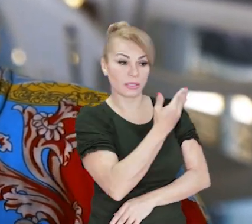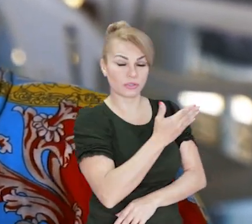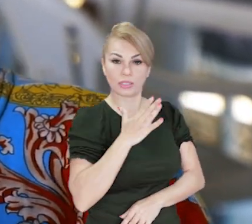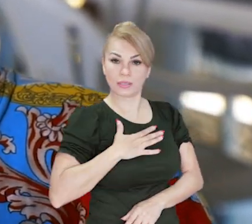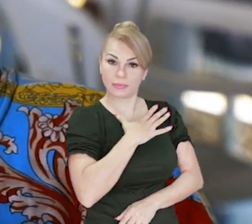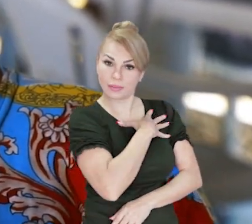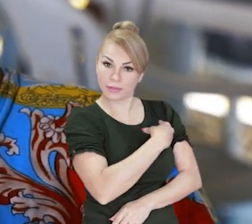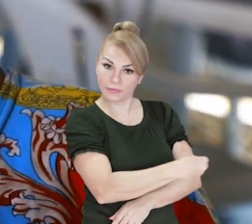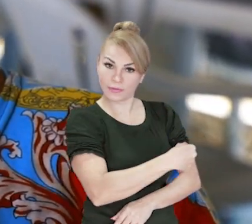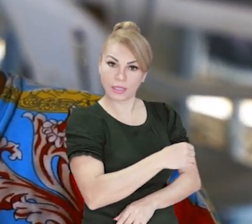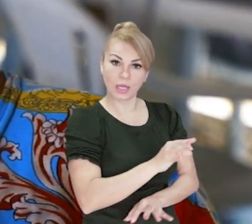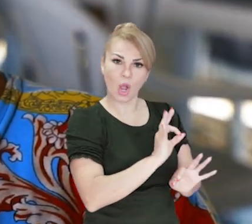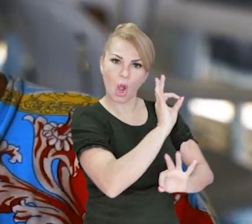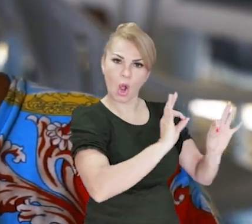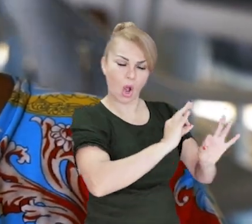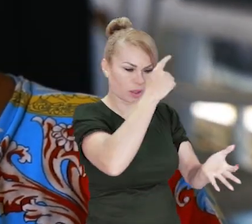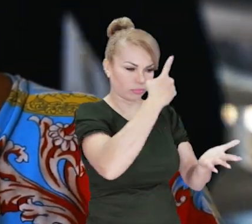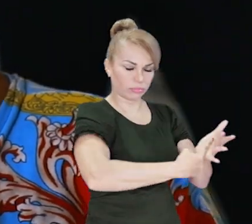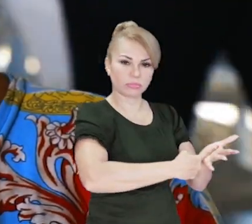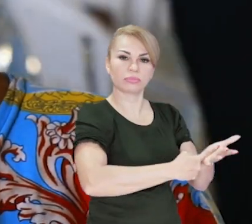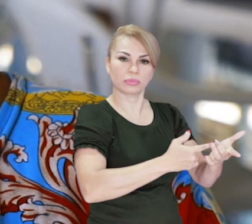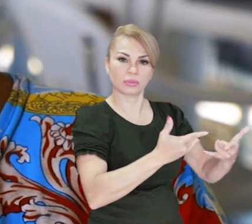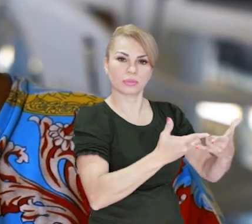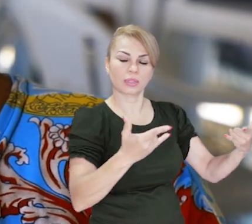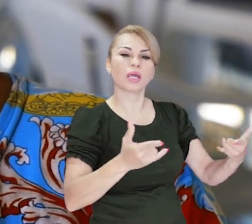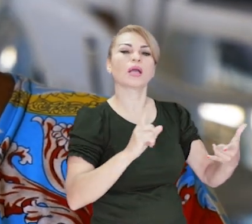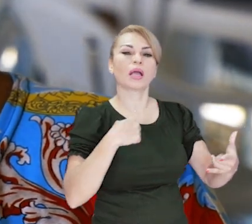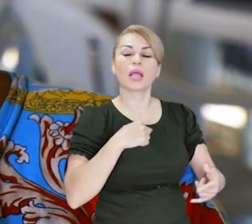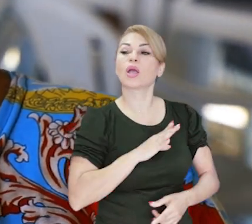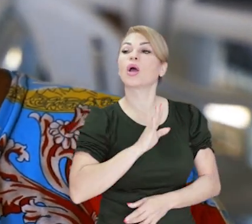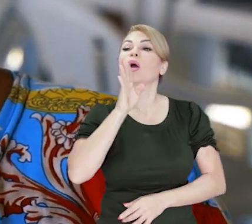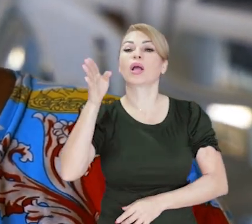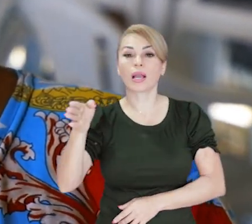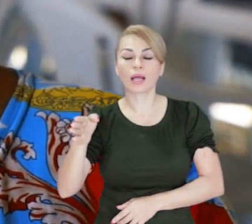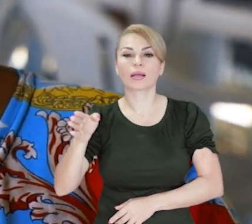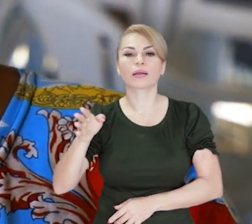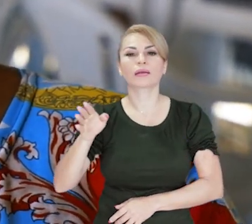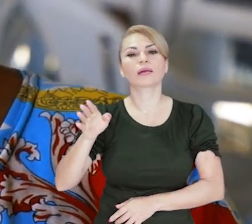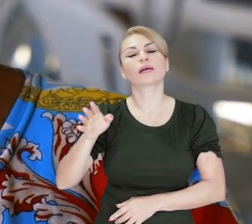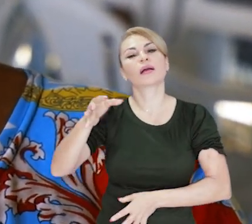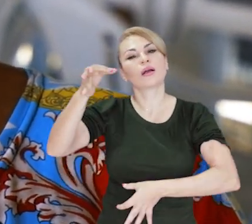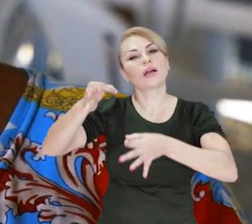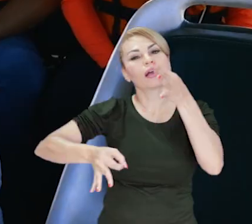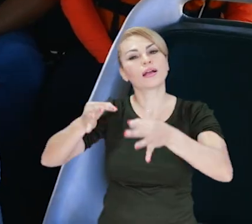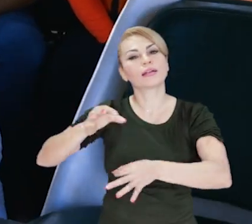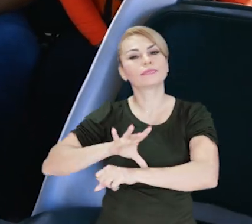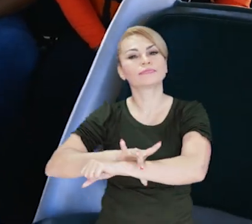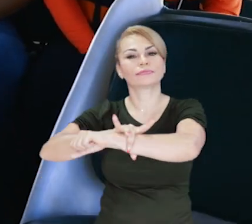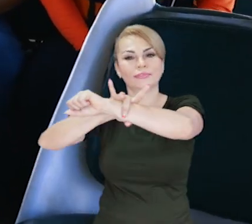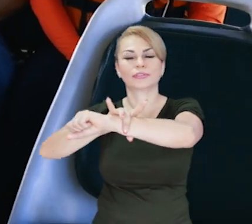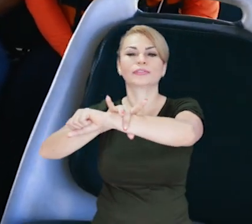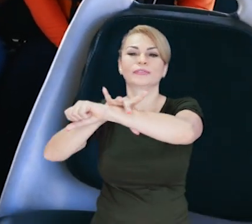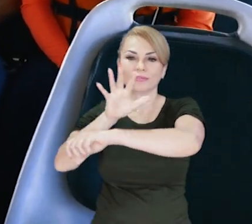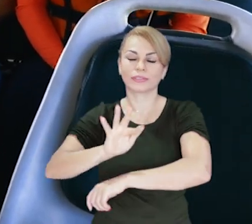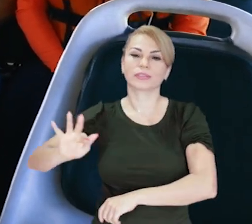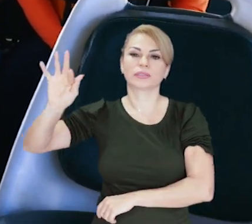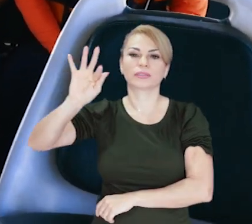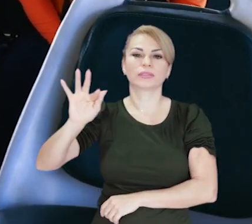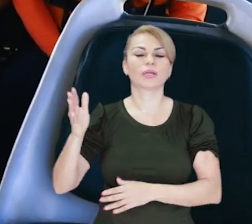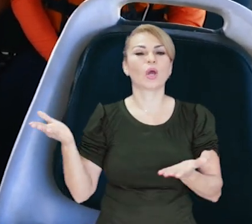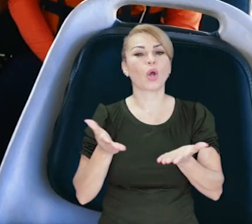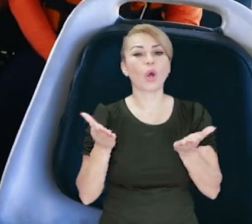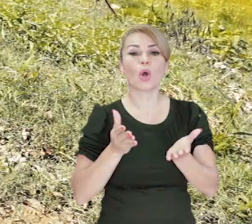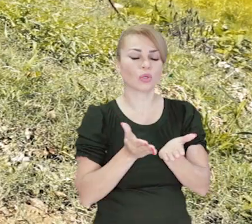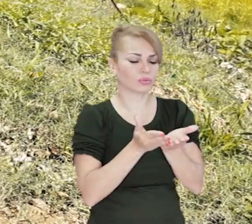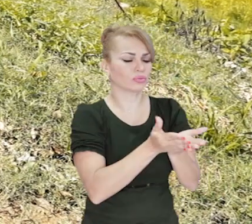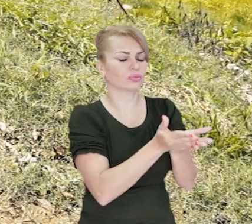no Defensoria da União, né? Para ver se eu consegui o benefício do meu neto. Aí quando foi hoje, a voadeira chegou lá e disseram que